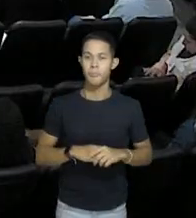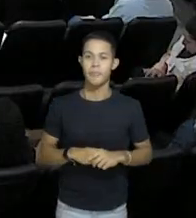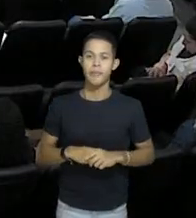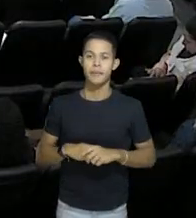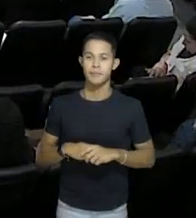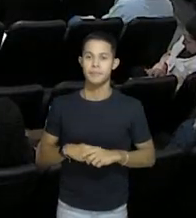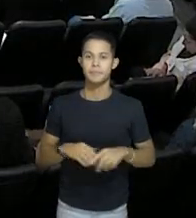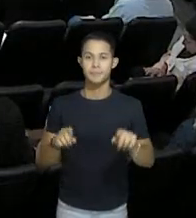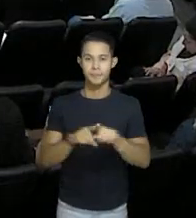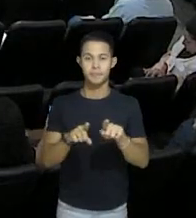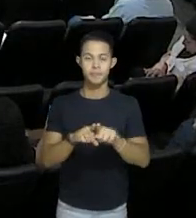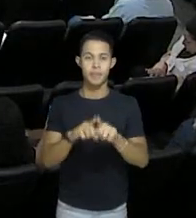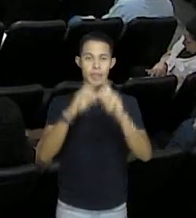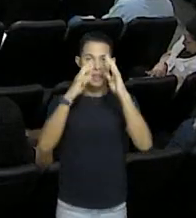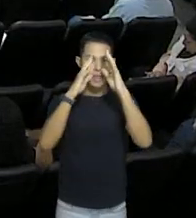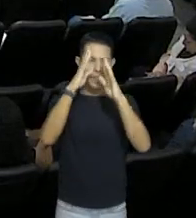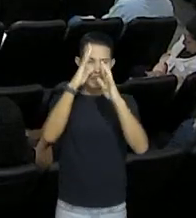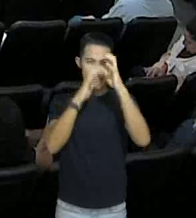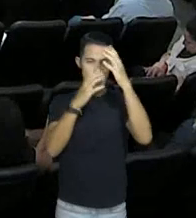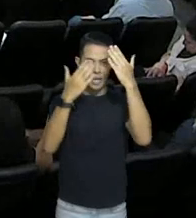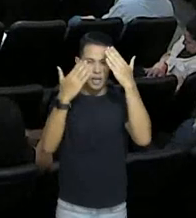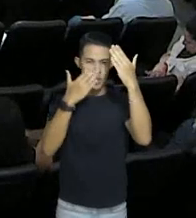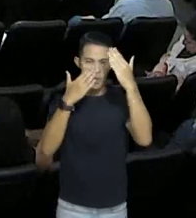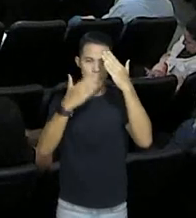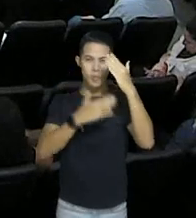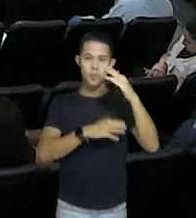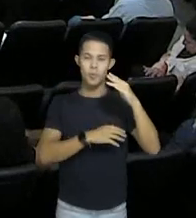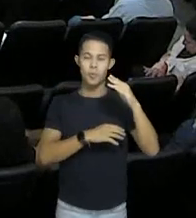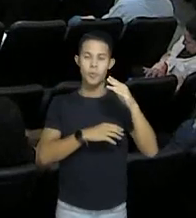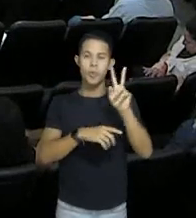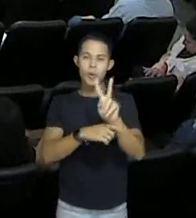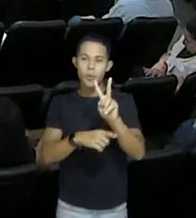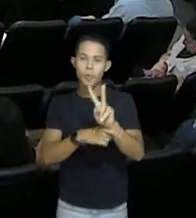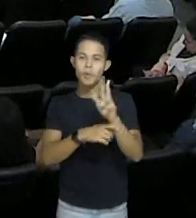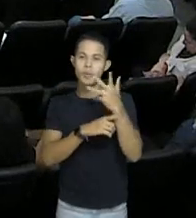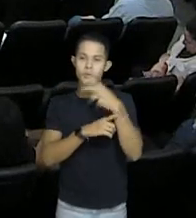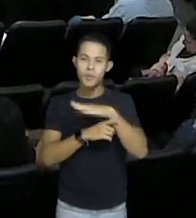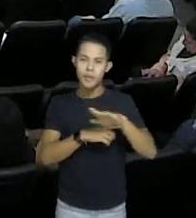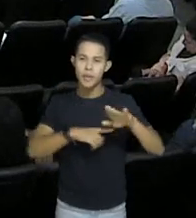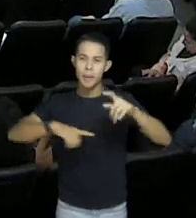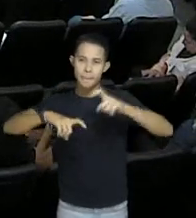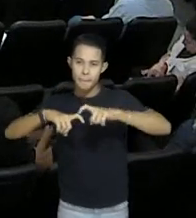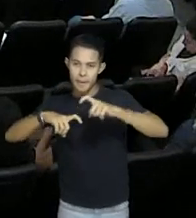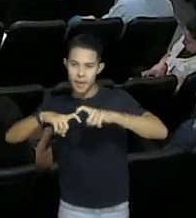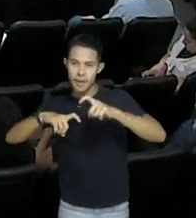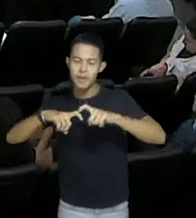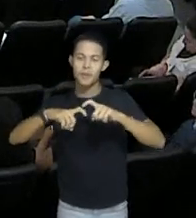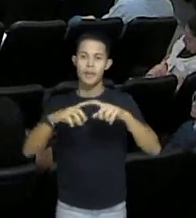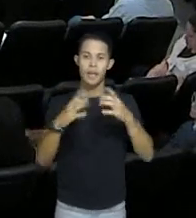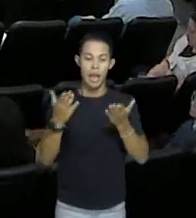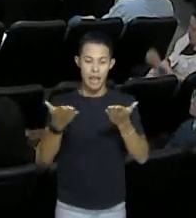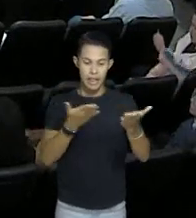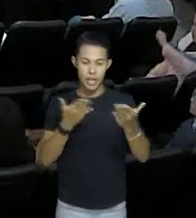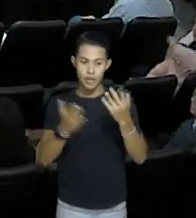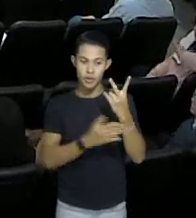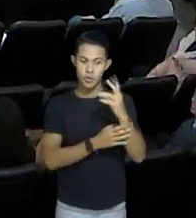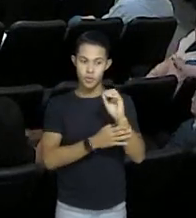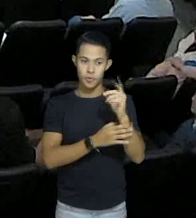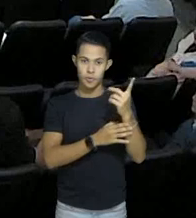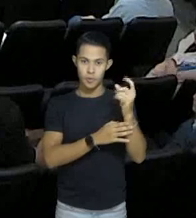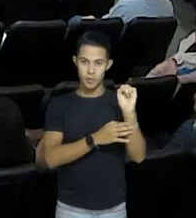Uma neuropediatra, que por sinal é a doutora Carla, que palestrou hoje no início da tarde, ela que atende a gente desde 2018 em Águas